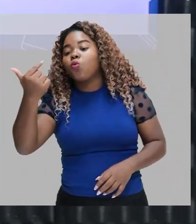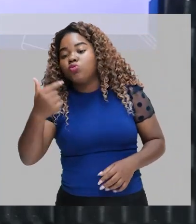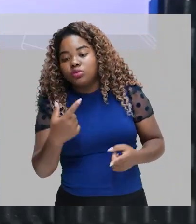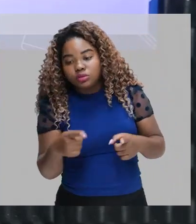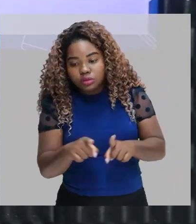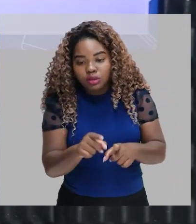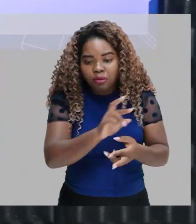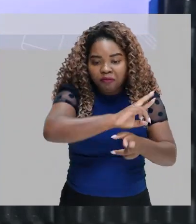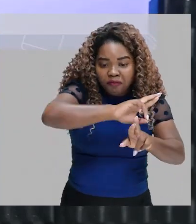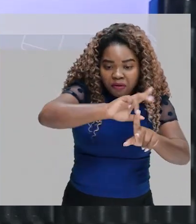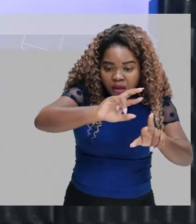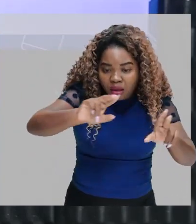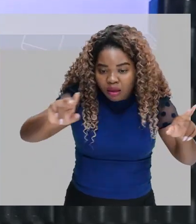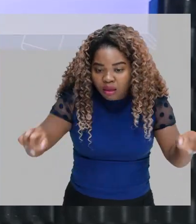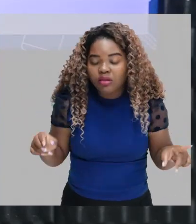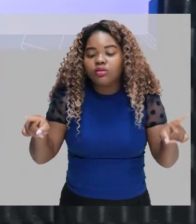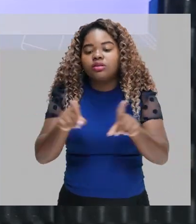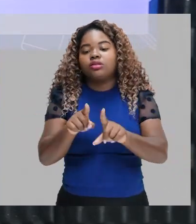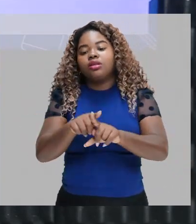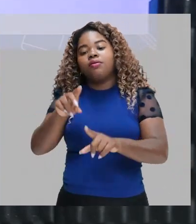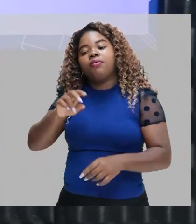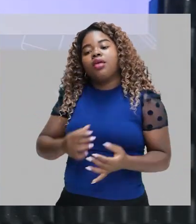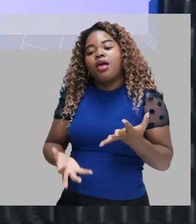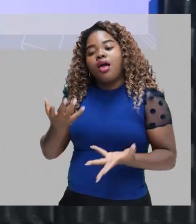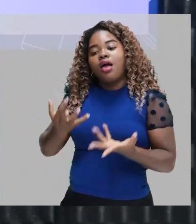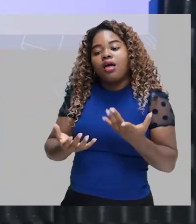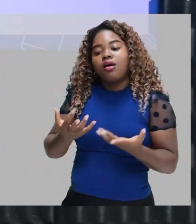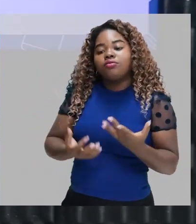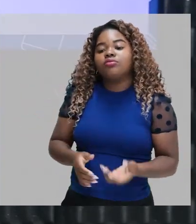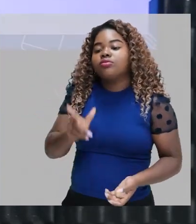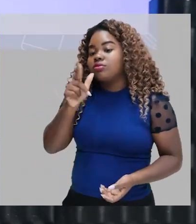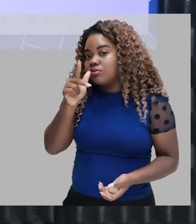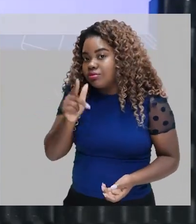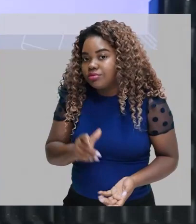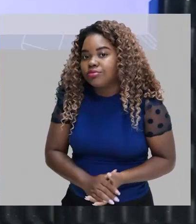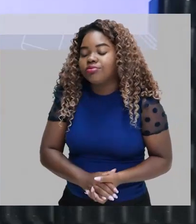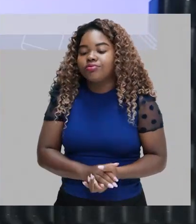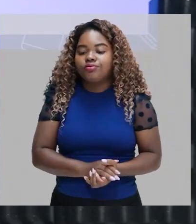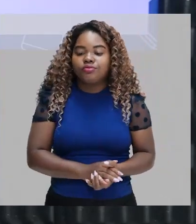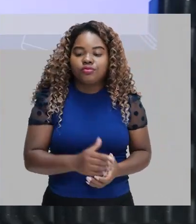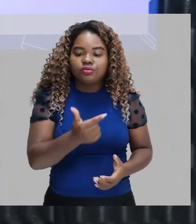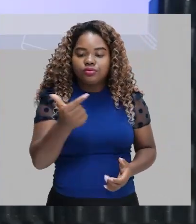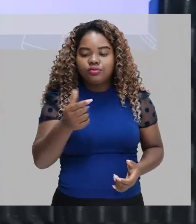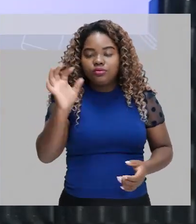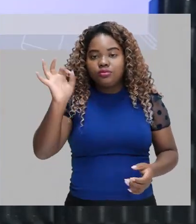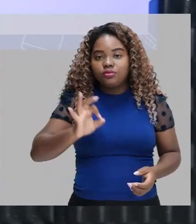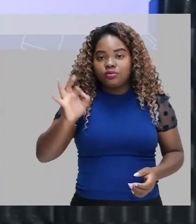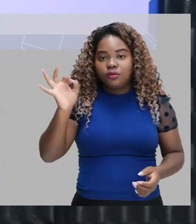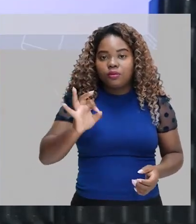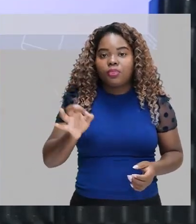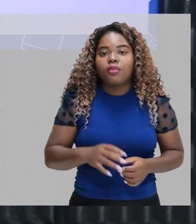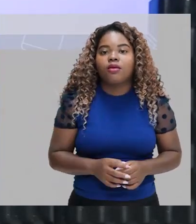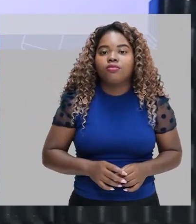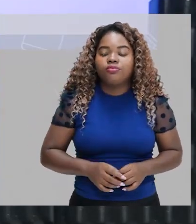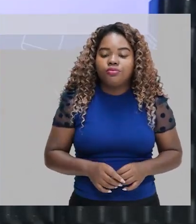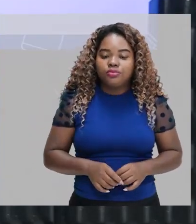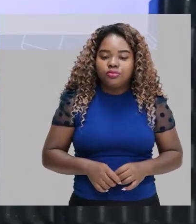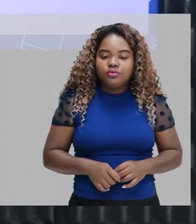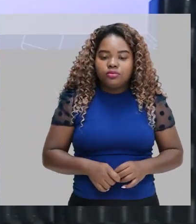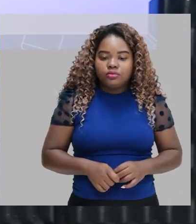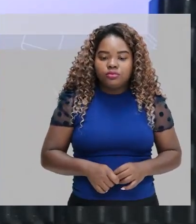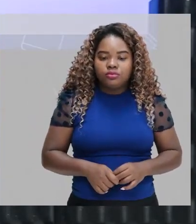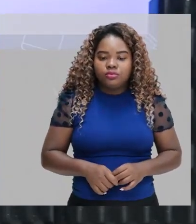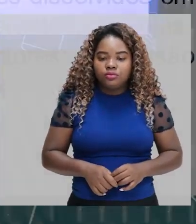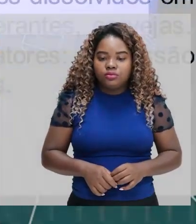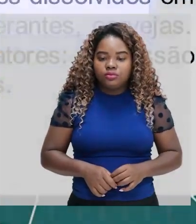gases nobres e também o vapor d'água. Vão estar compondo os 22% que restam